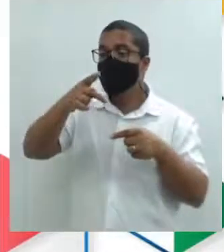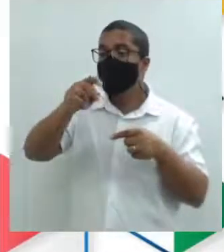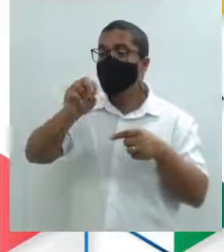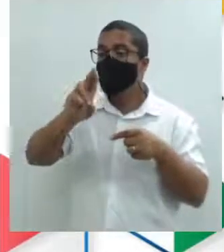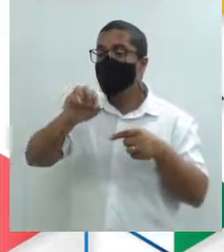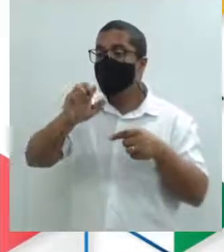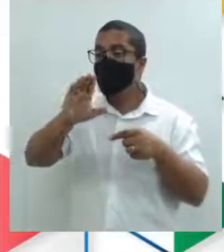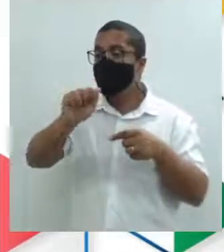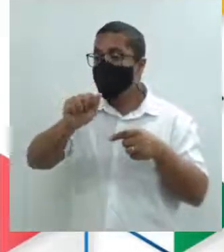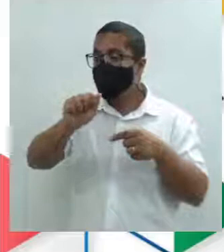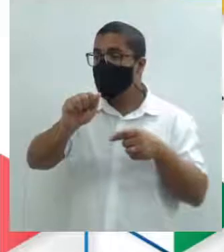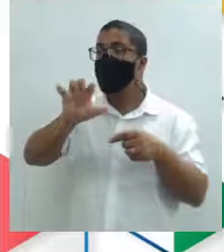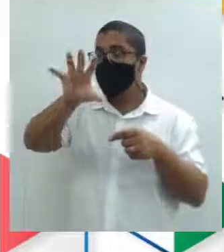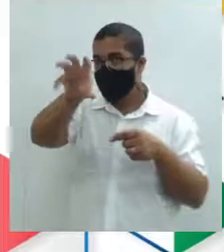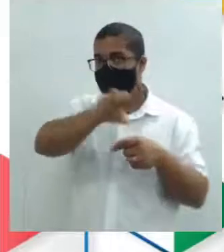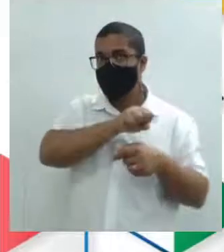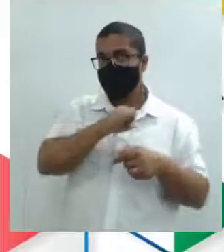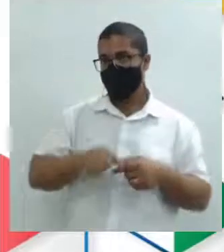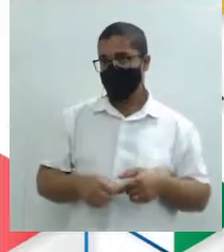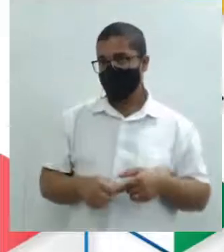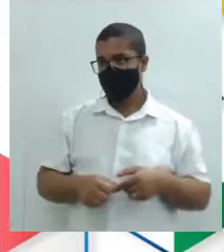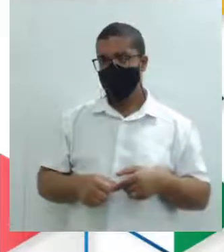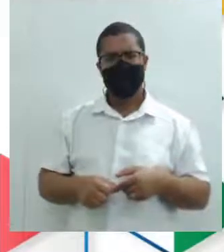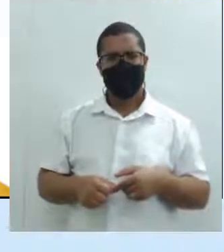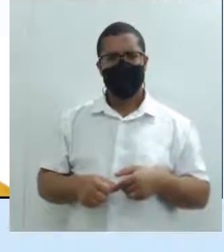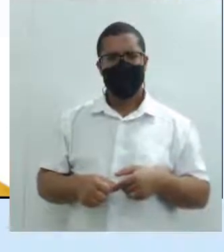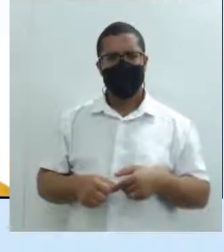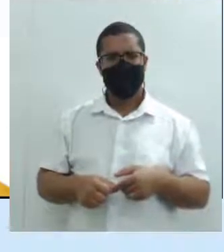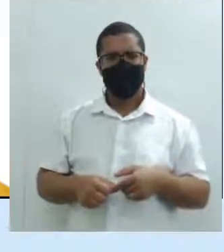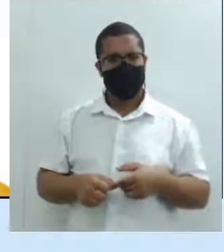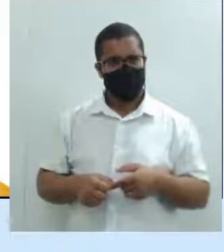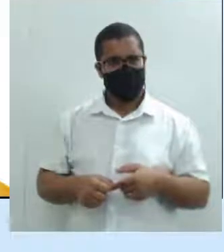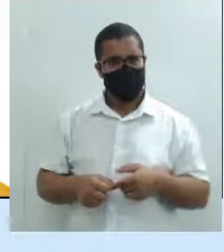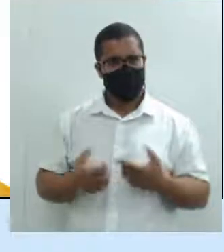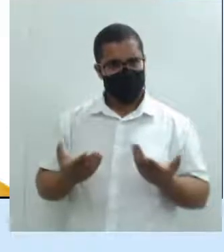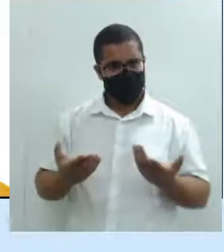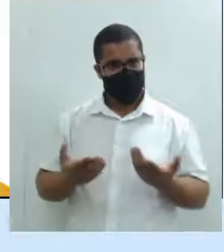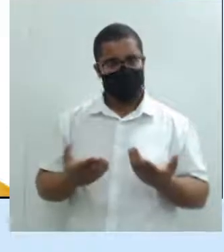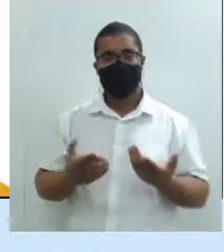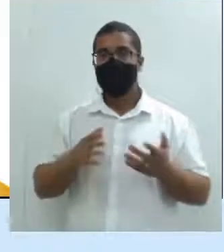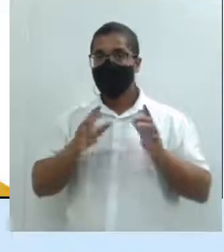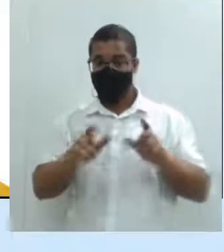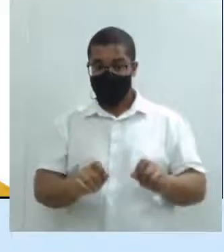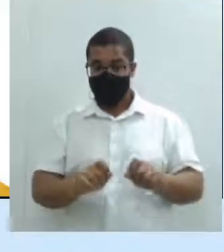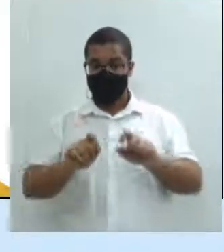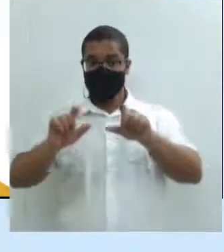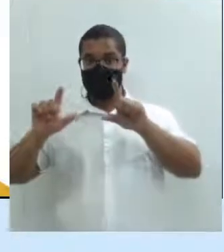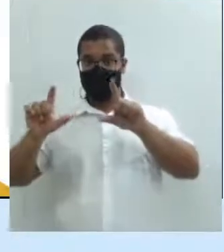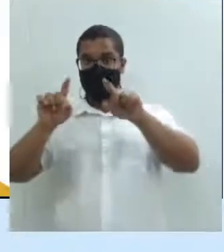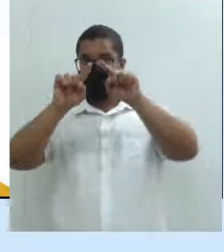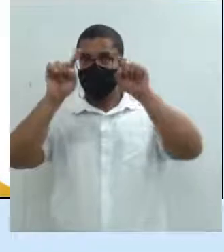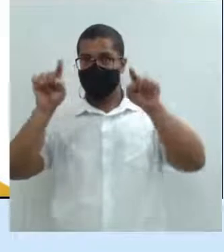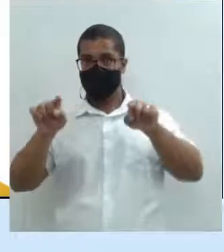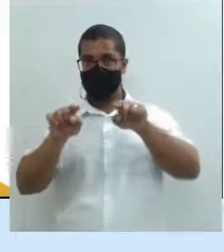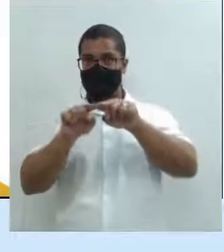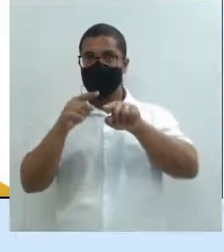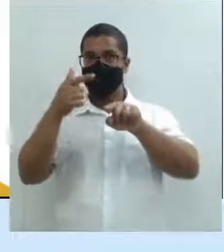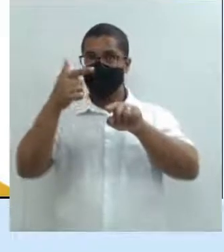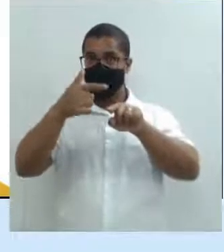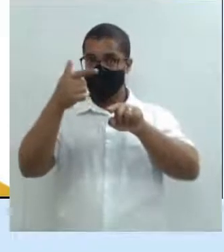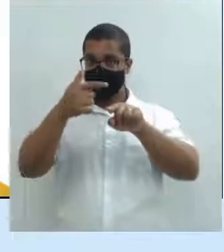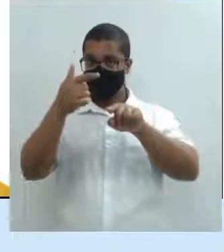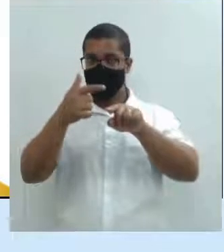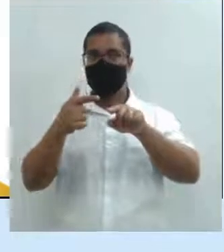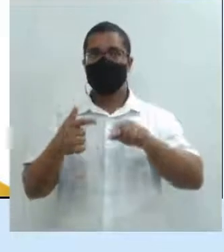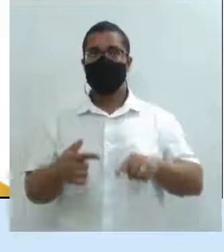Então ele diz assim para o filho, certo? Então, de fato, é o pai dele. No segundo quadrinho, vamos analisar.